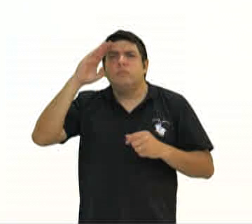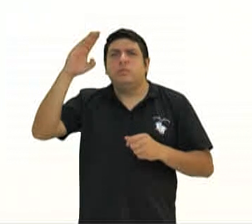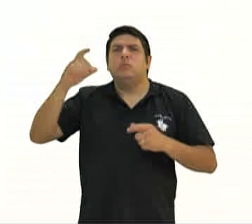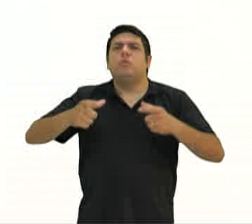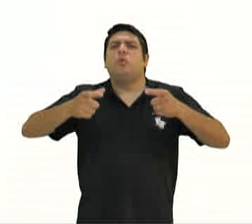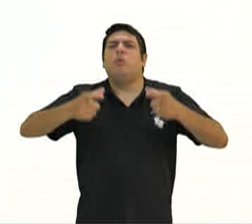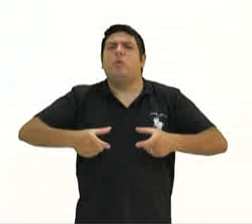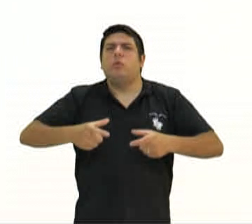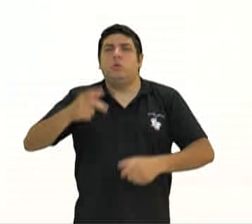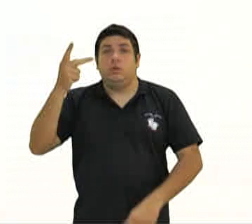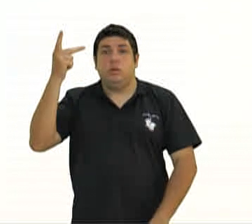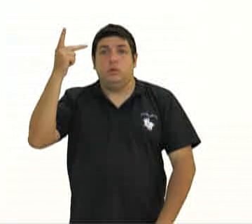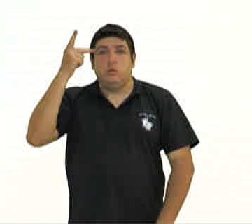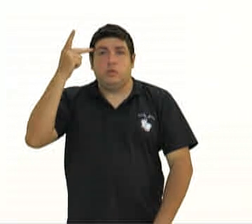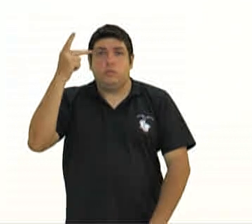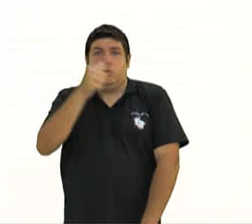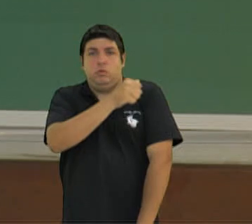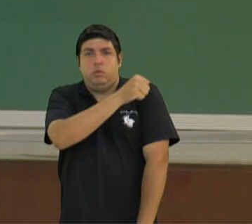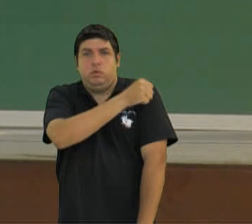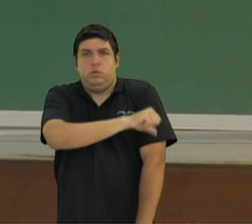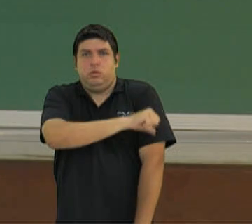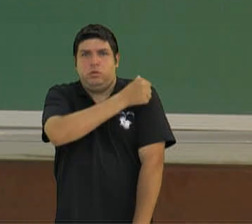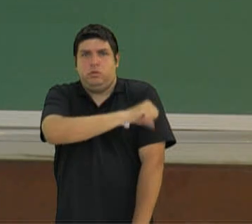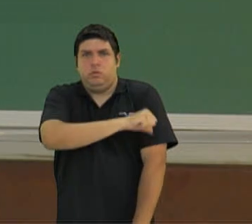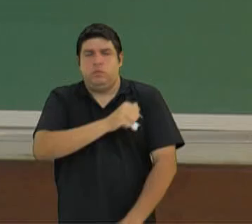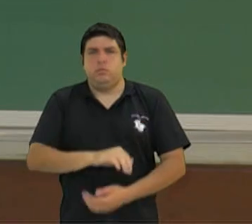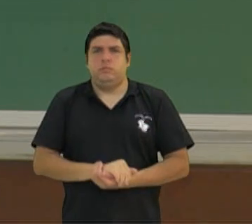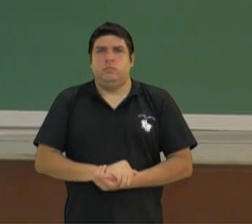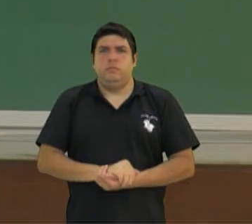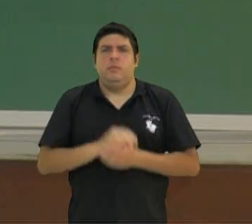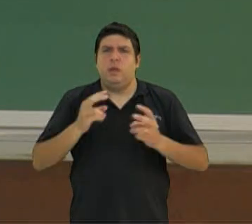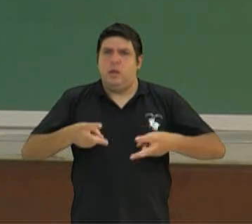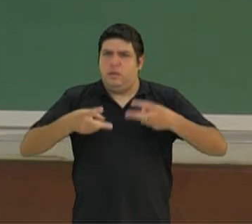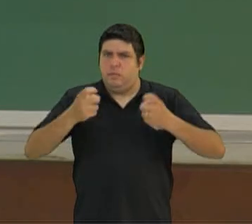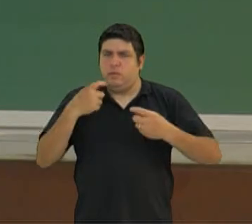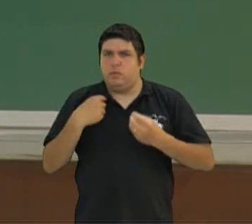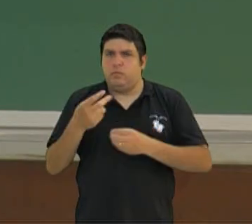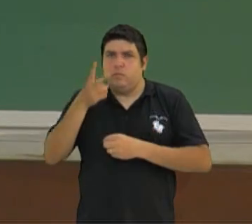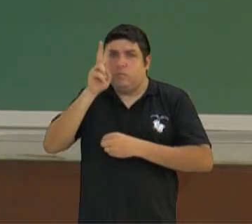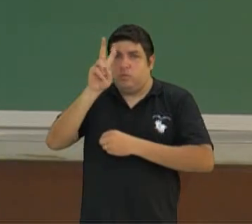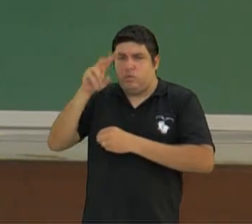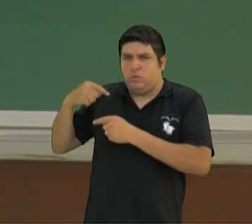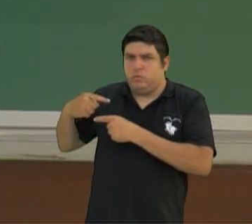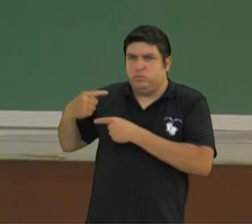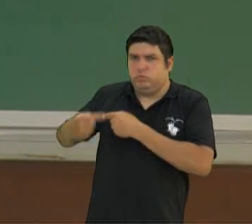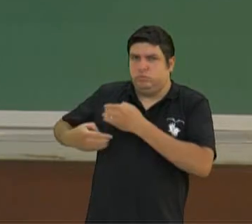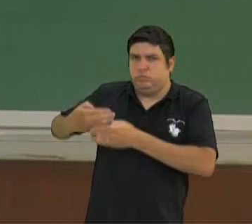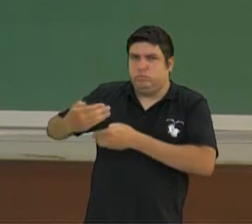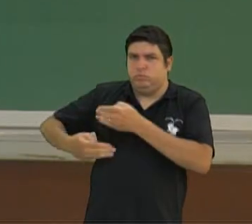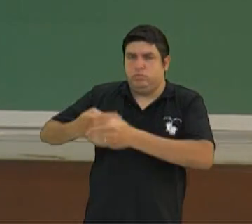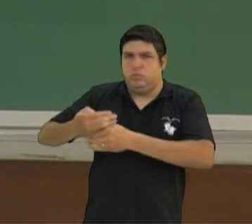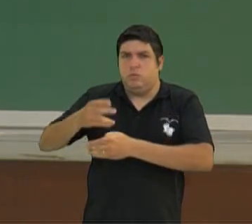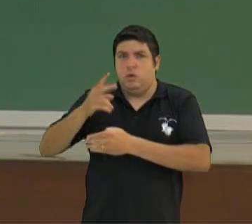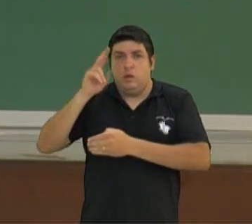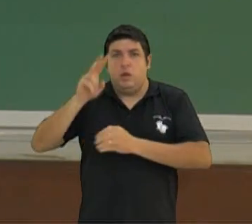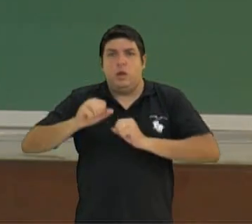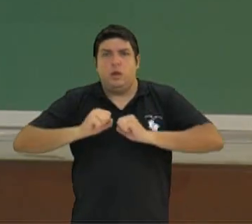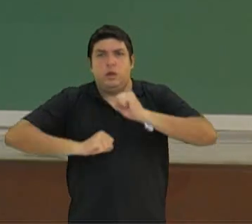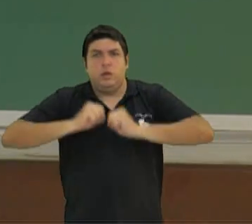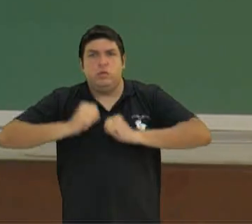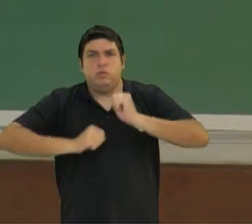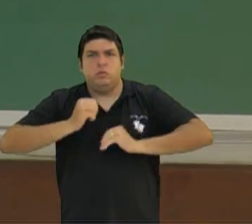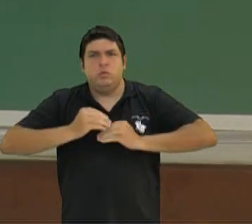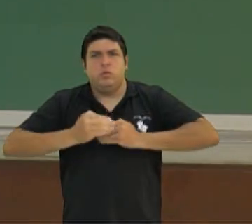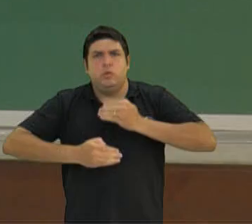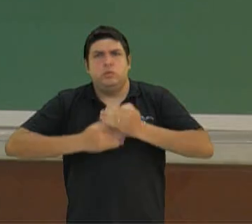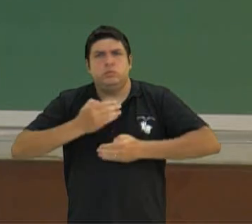de Janeiro. Então vejam que historicamente a forma como a industrialização aconteceu no Brasil e como